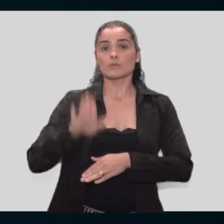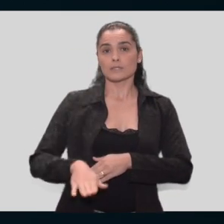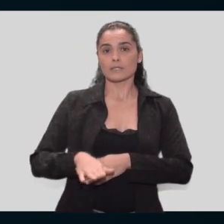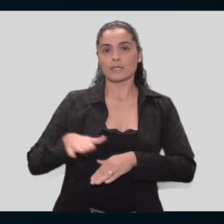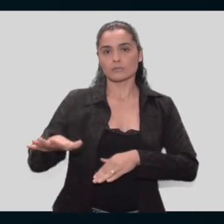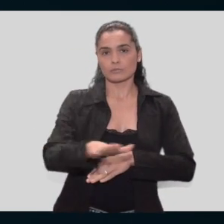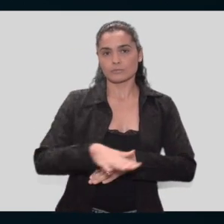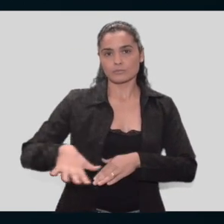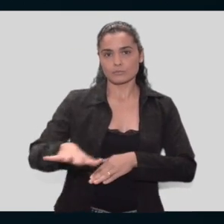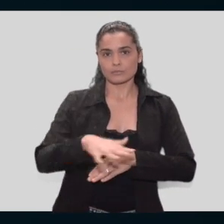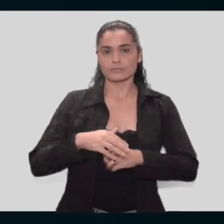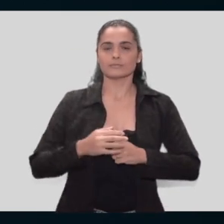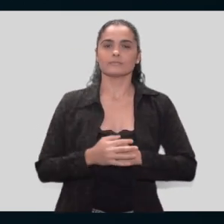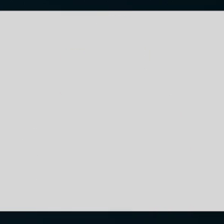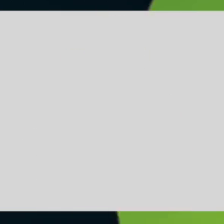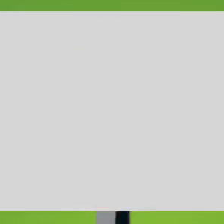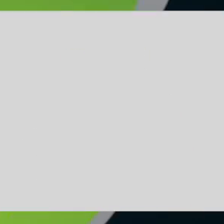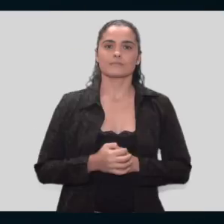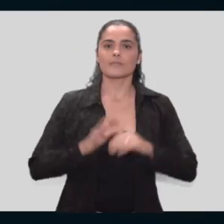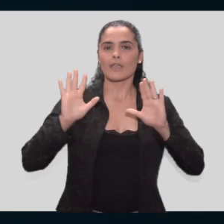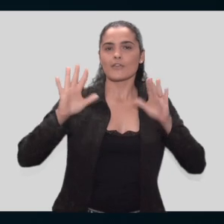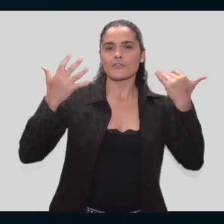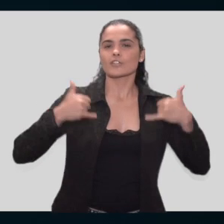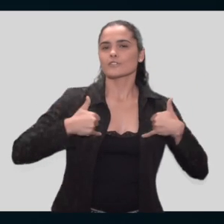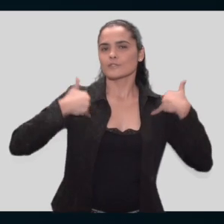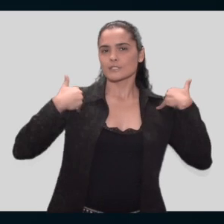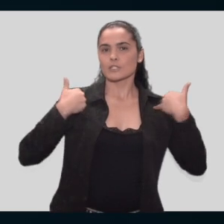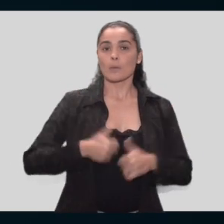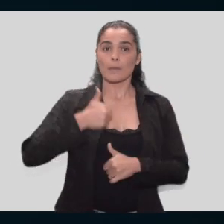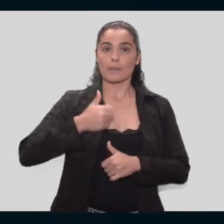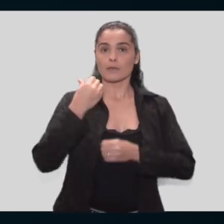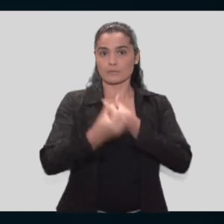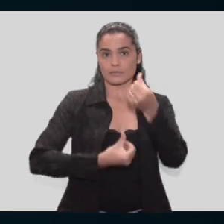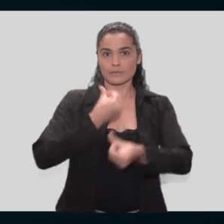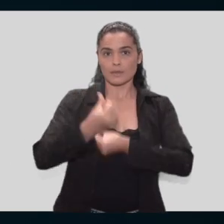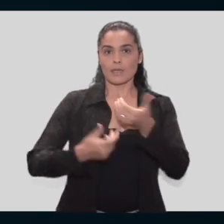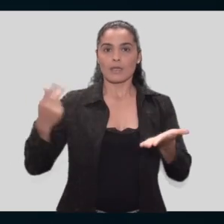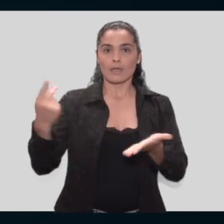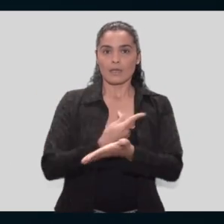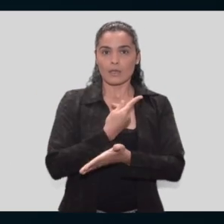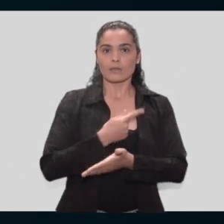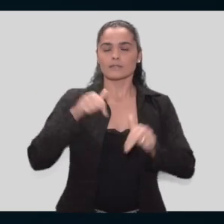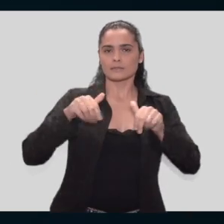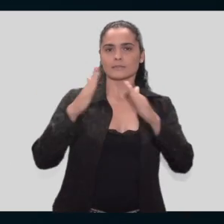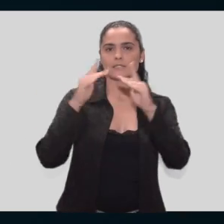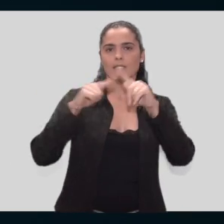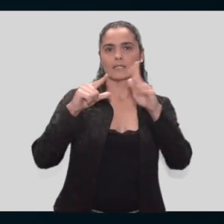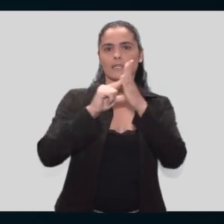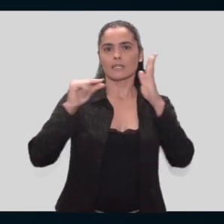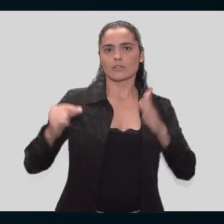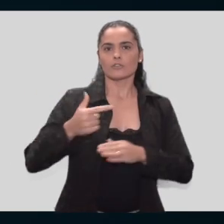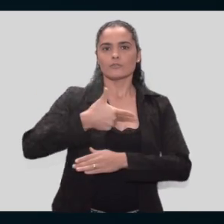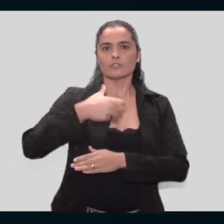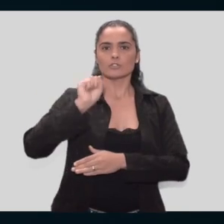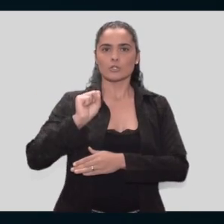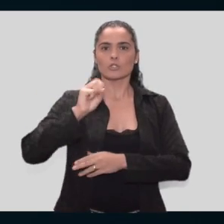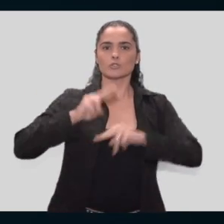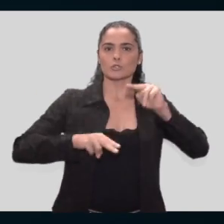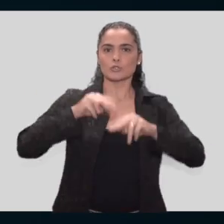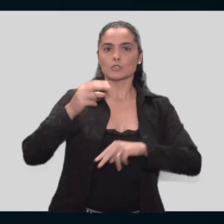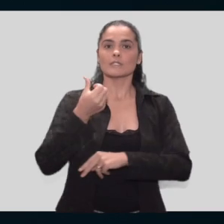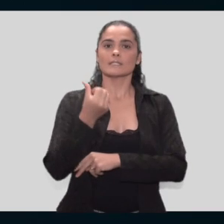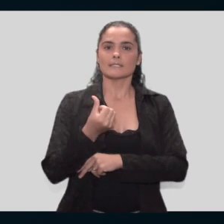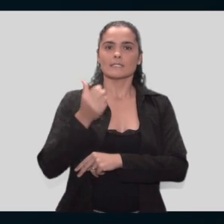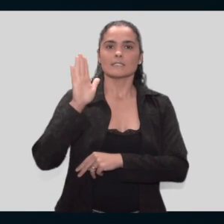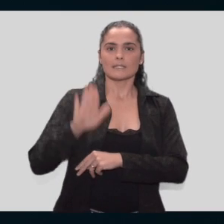Mães. Será às 17 horas, no térreo. E a festa dos aniversariantes do primeiro semestre acontecerá aqui em nossa igreja no dia